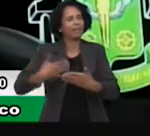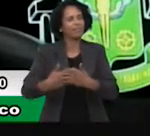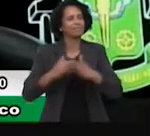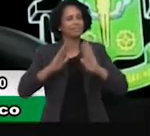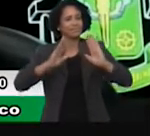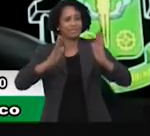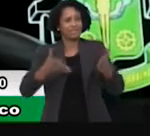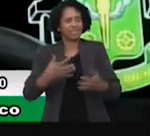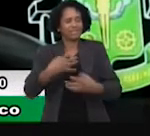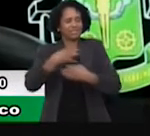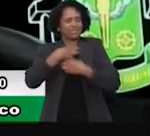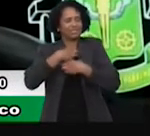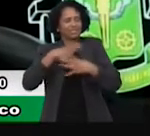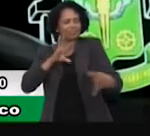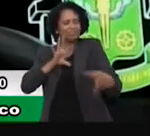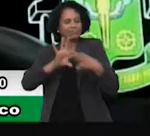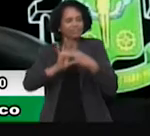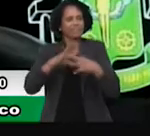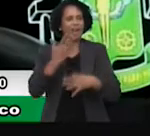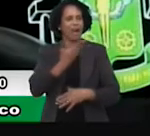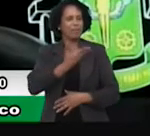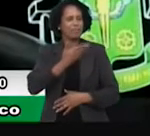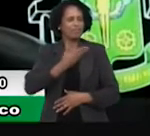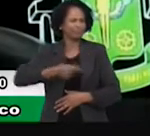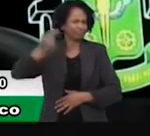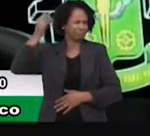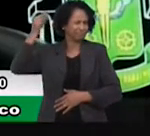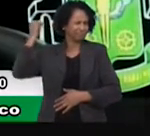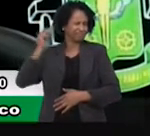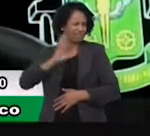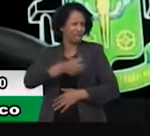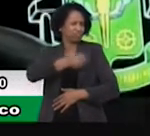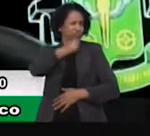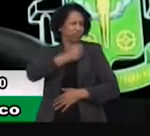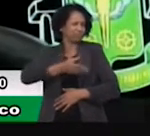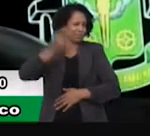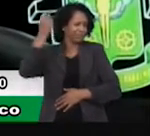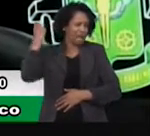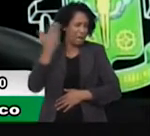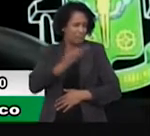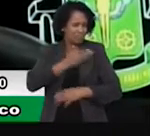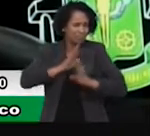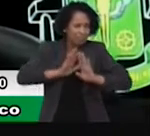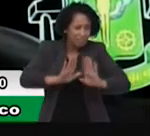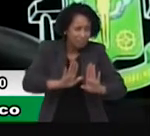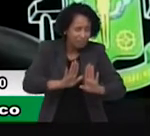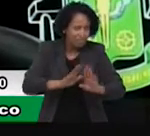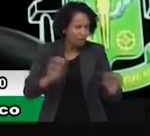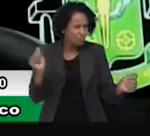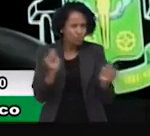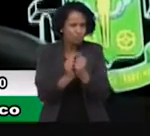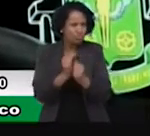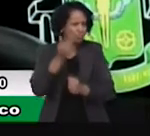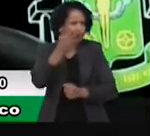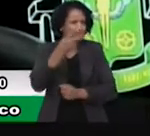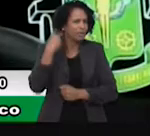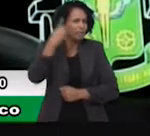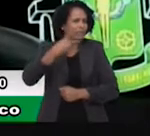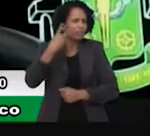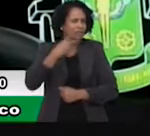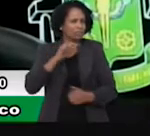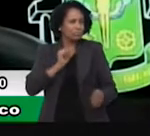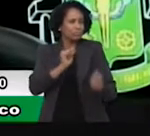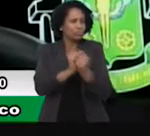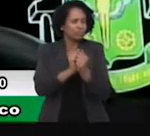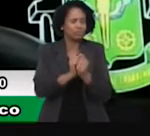fez aumentar o nosso laço de amizade, que já vinha de muito tempo. Mas poder compartilhar do mandato com Vossa Excelência, que ganhamos a eleição junto no